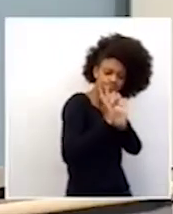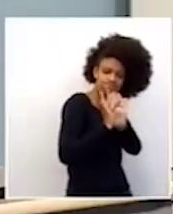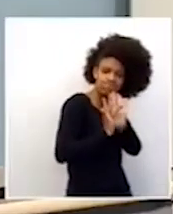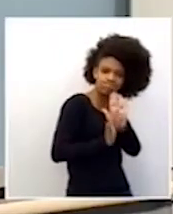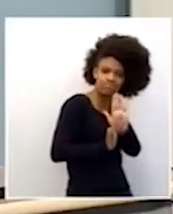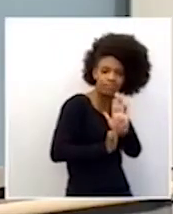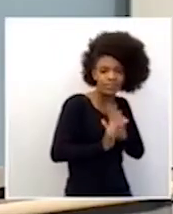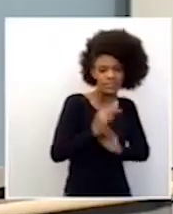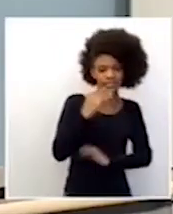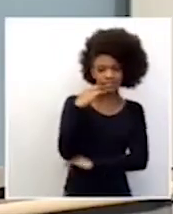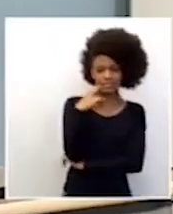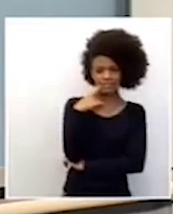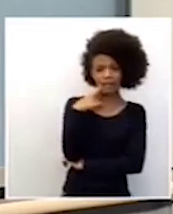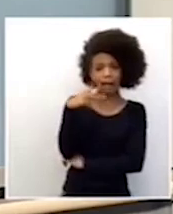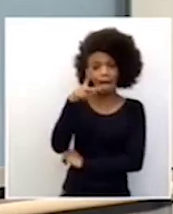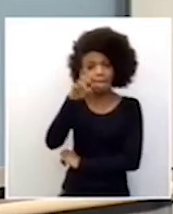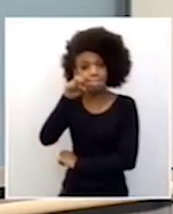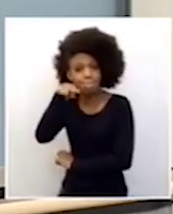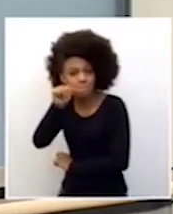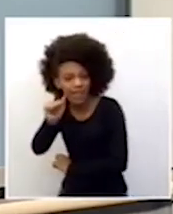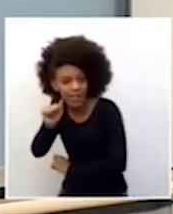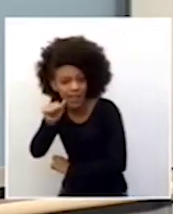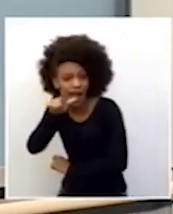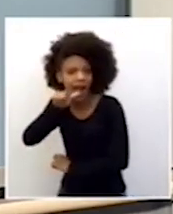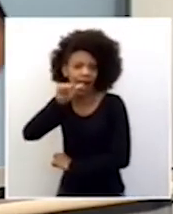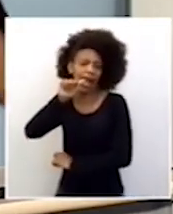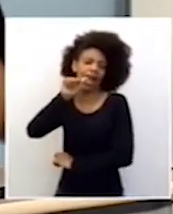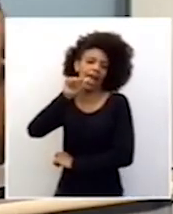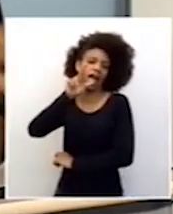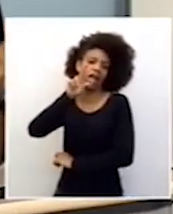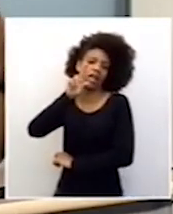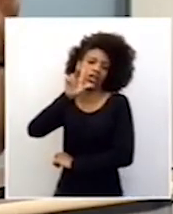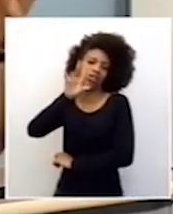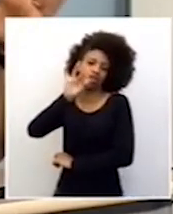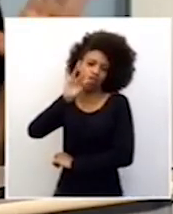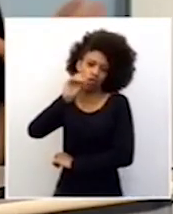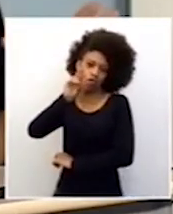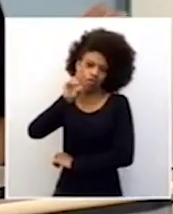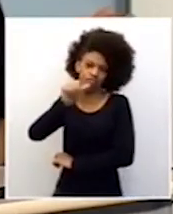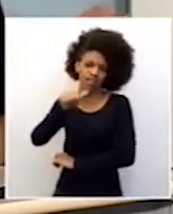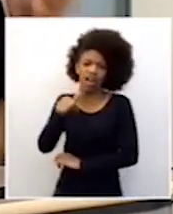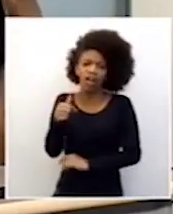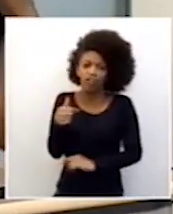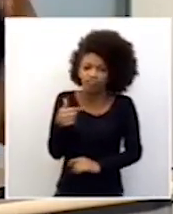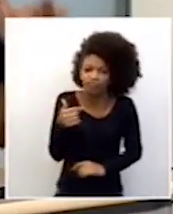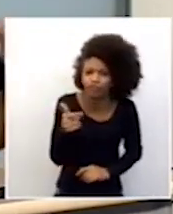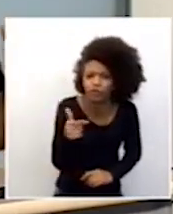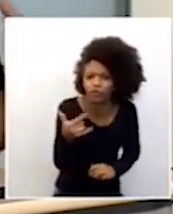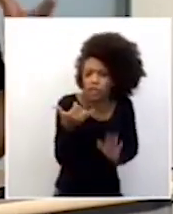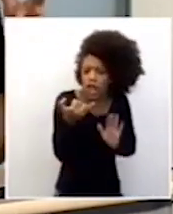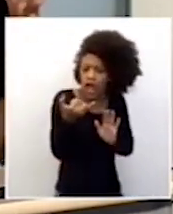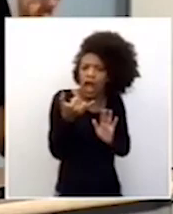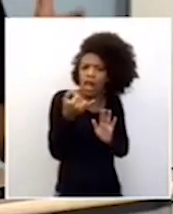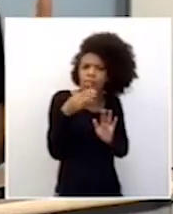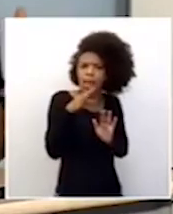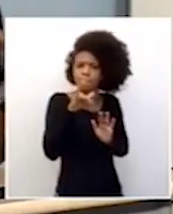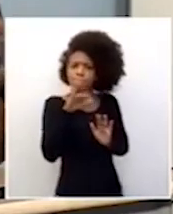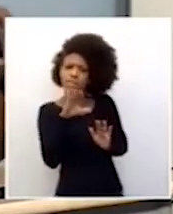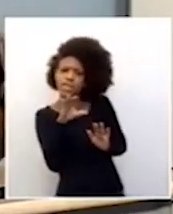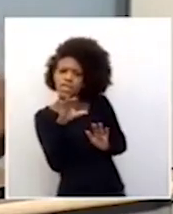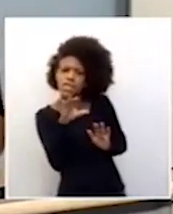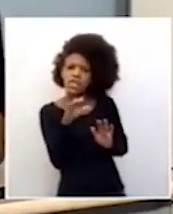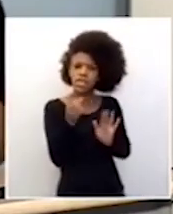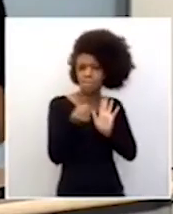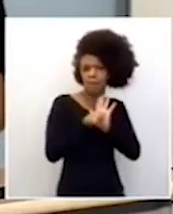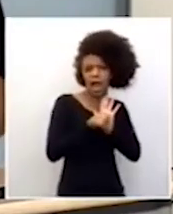a pena da galhofa e a tinta da melancolia. Ele não tinha caneta Bic, ele não tinha uma caneta Parker, ele